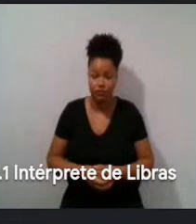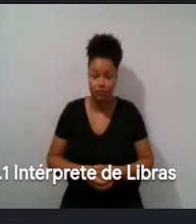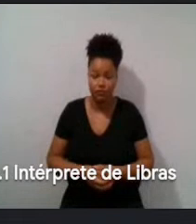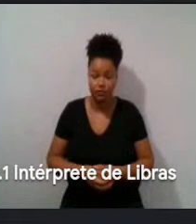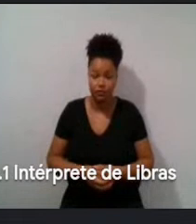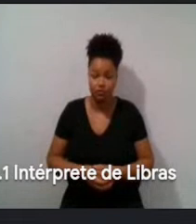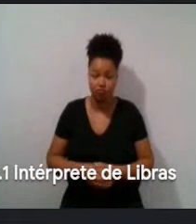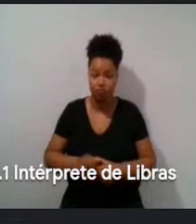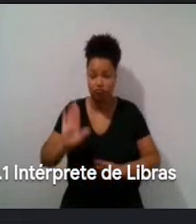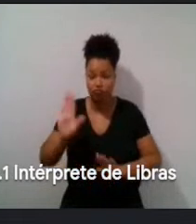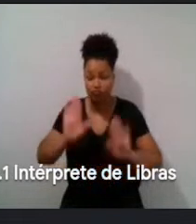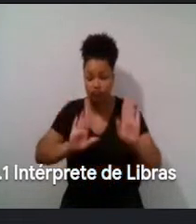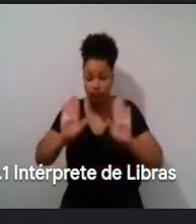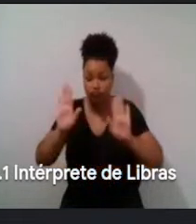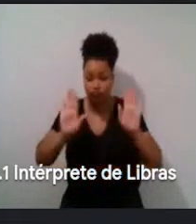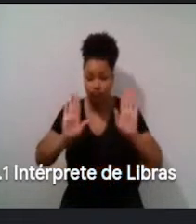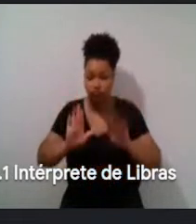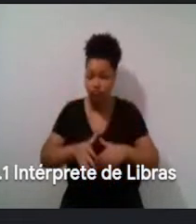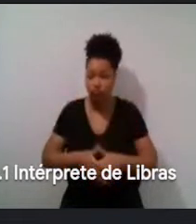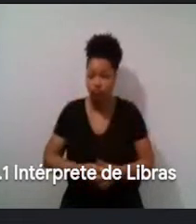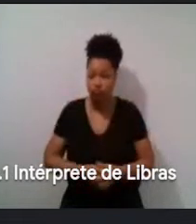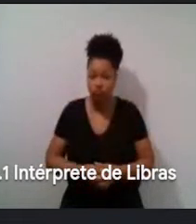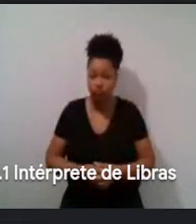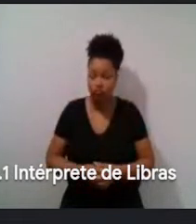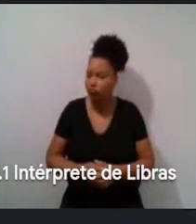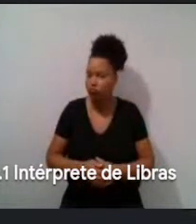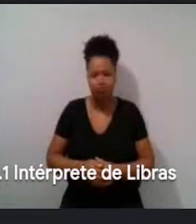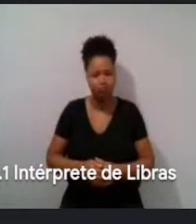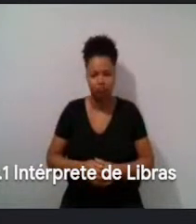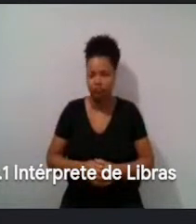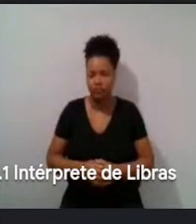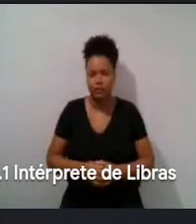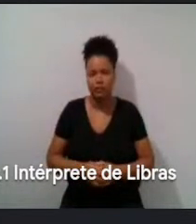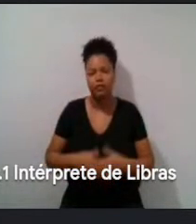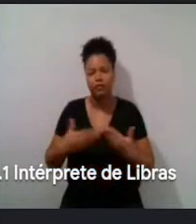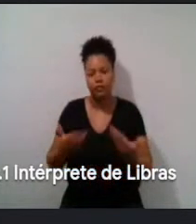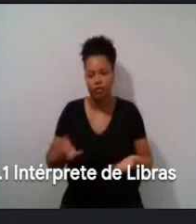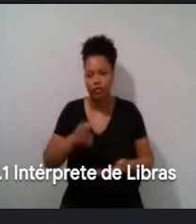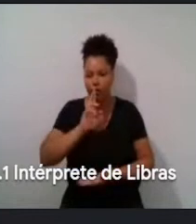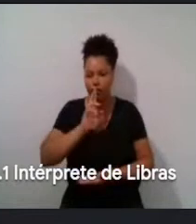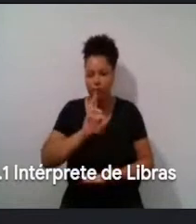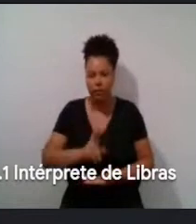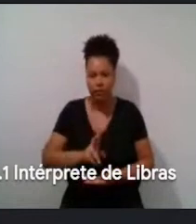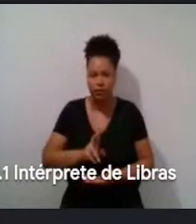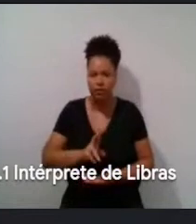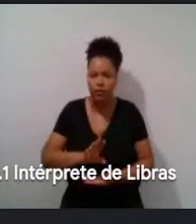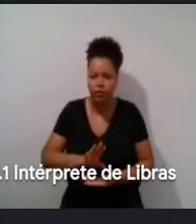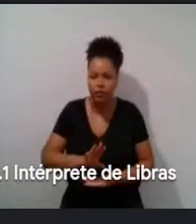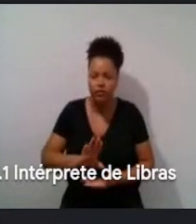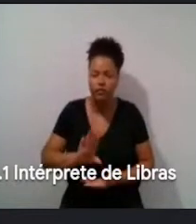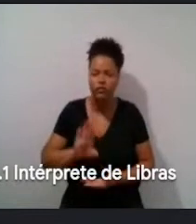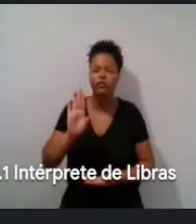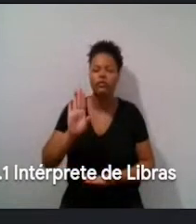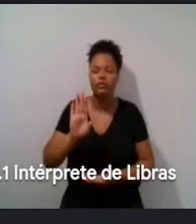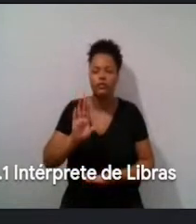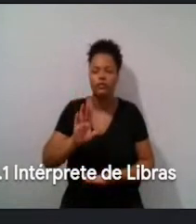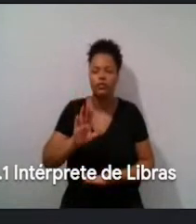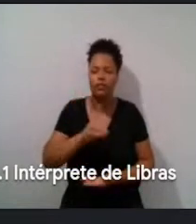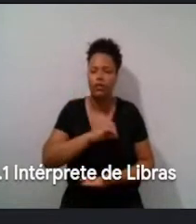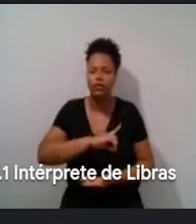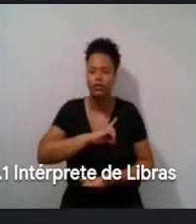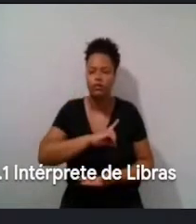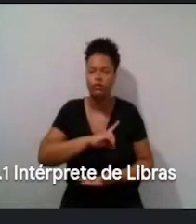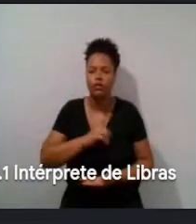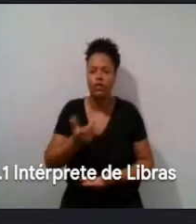Alguma manifestação? Não? Então, vou proclamar... Pois não, presidente, só uma manifestação, cumprimentar aqui